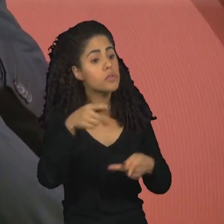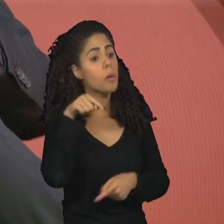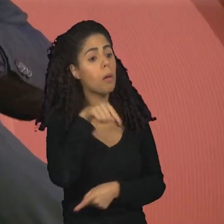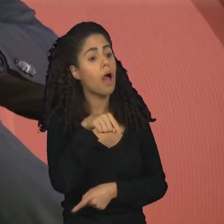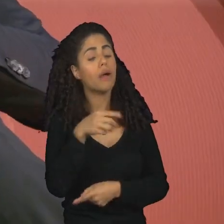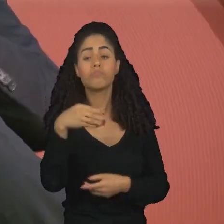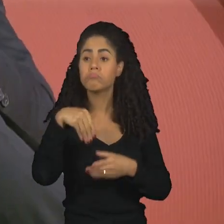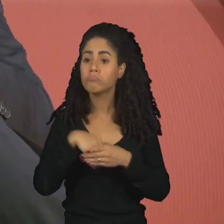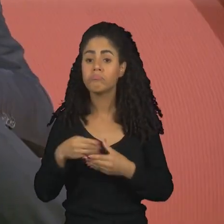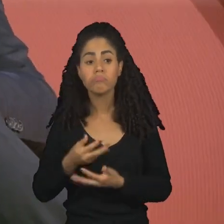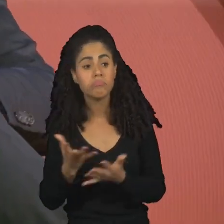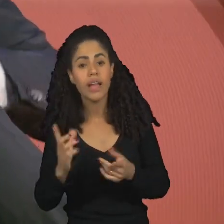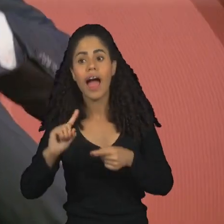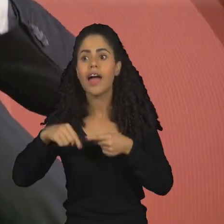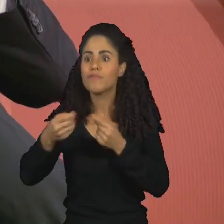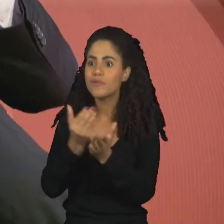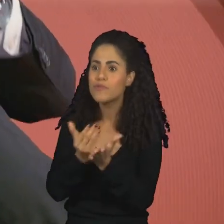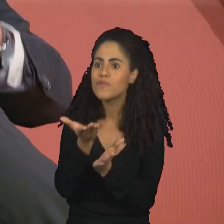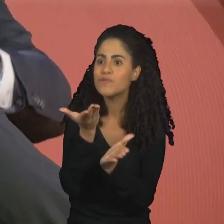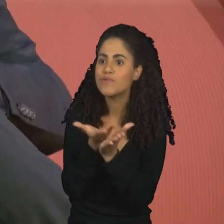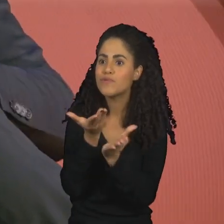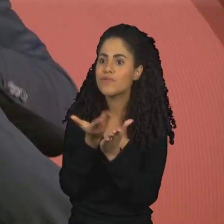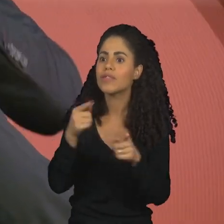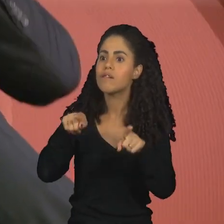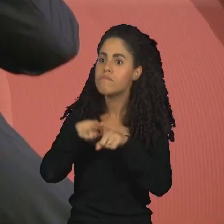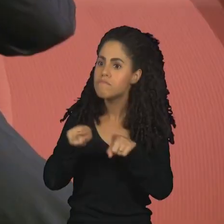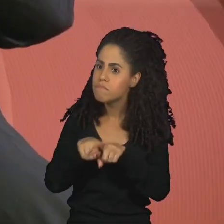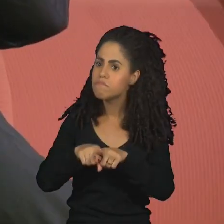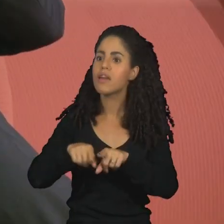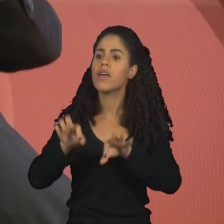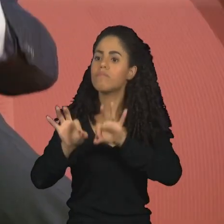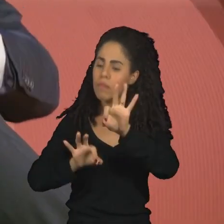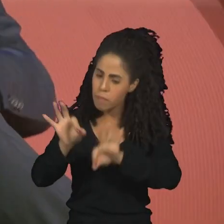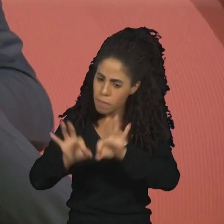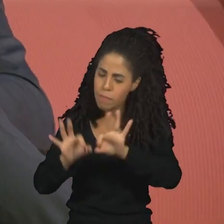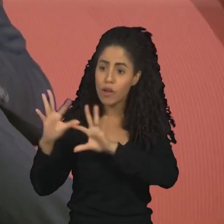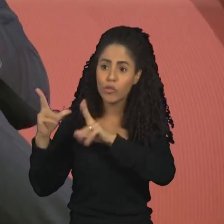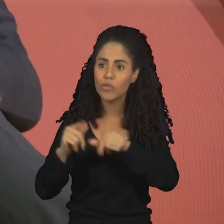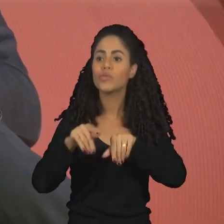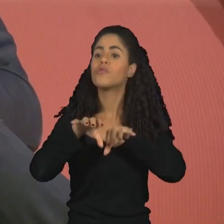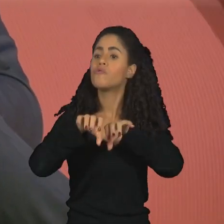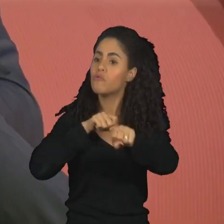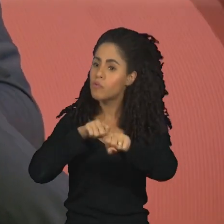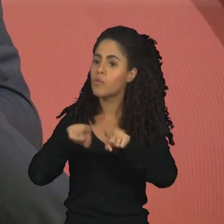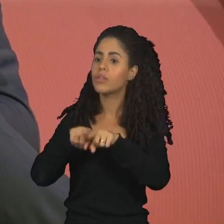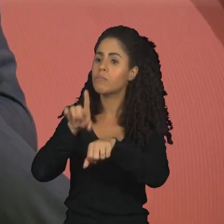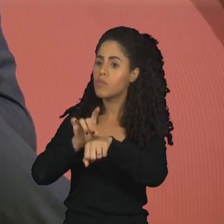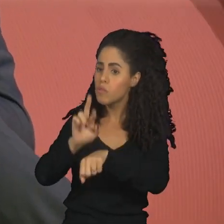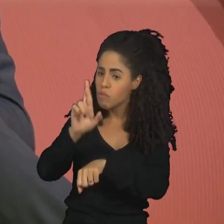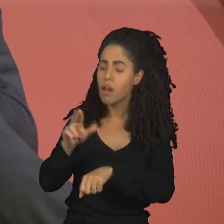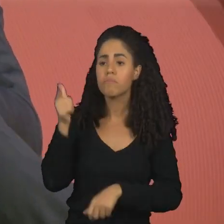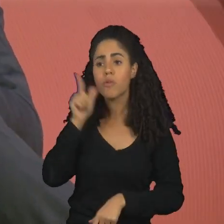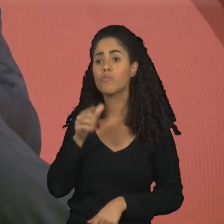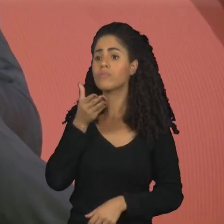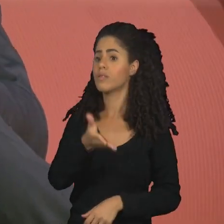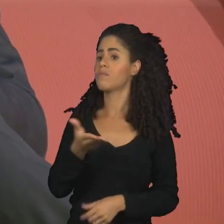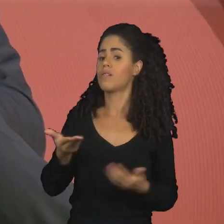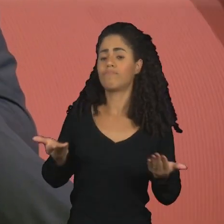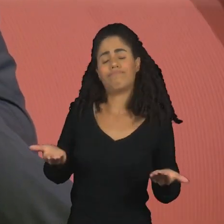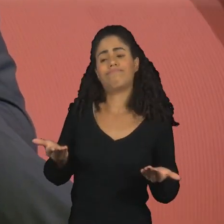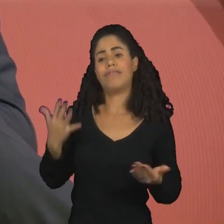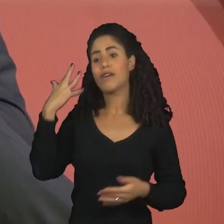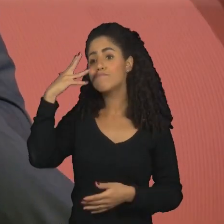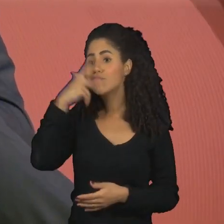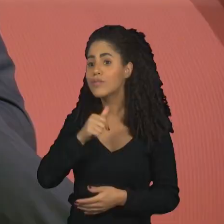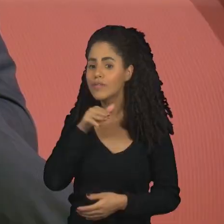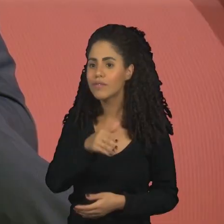ambiente. Depois ele entrou na faculdade, fez design e se formou e fez um doutorado. Então é o que eu mais quero ver,